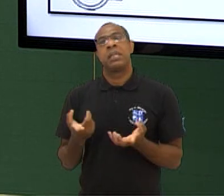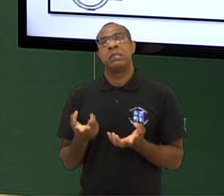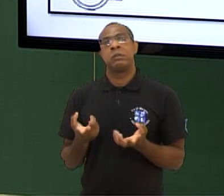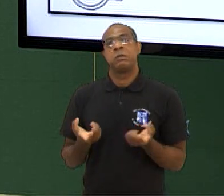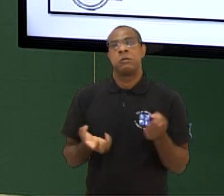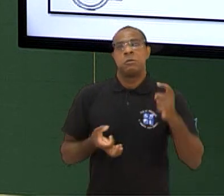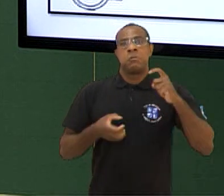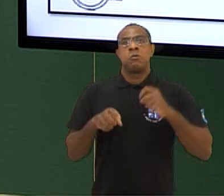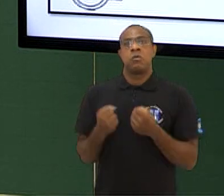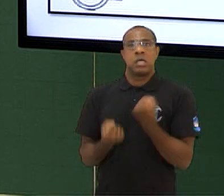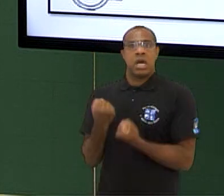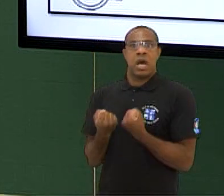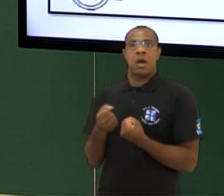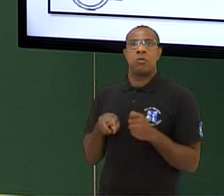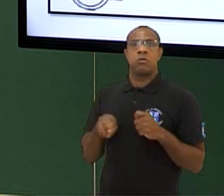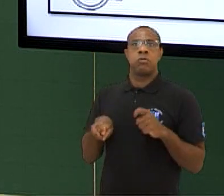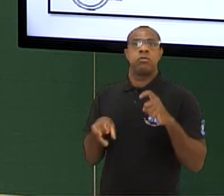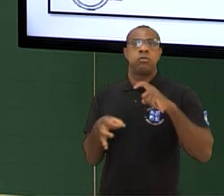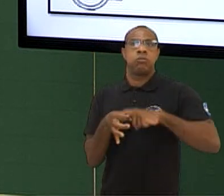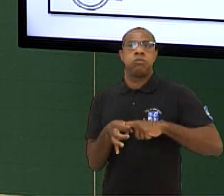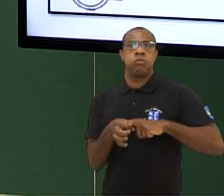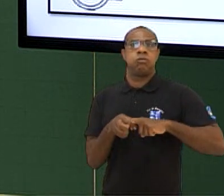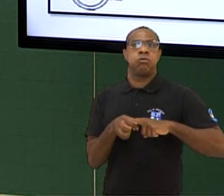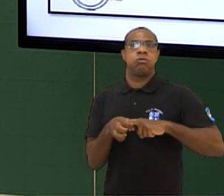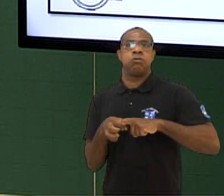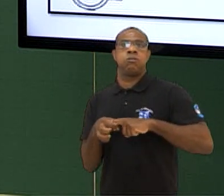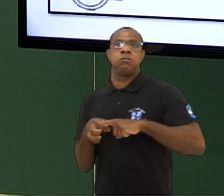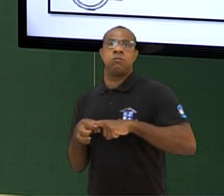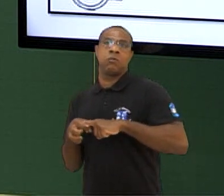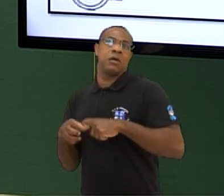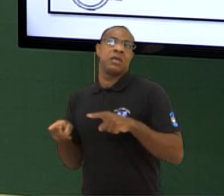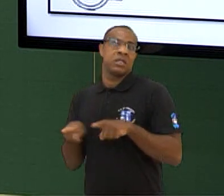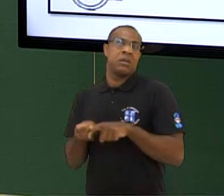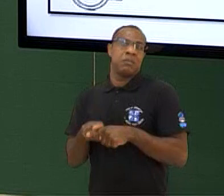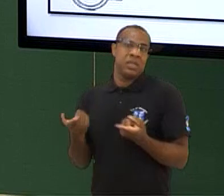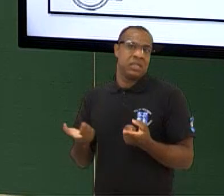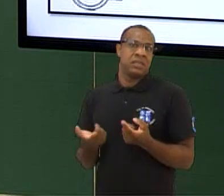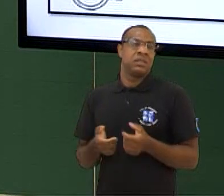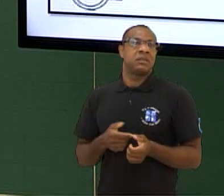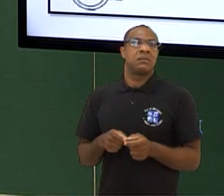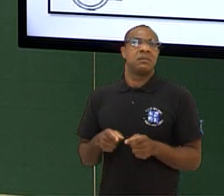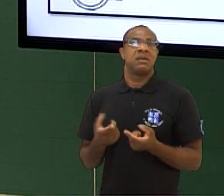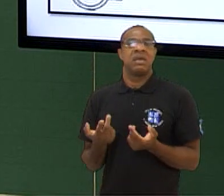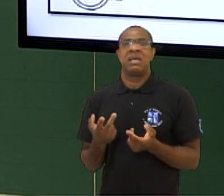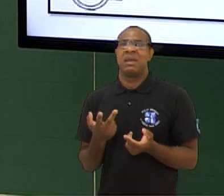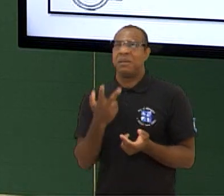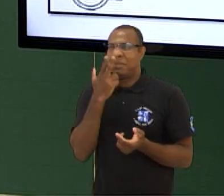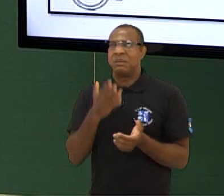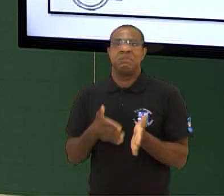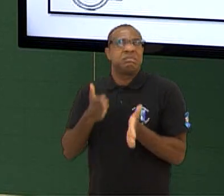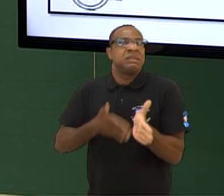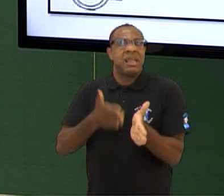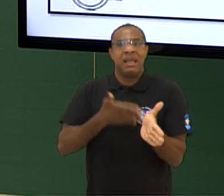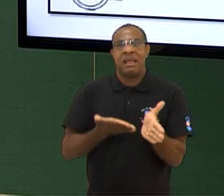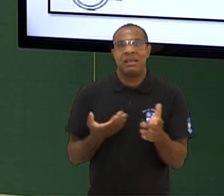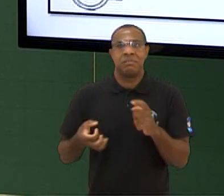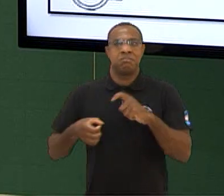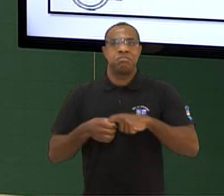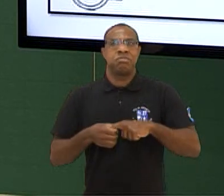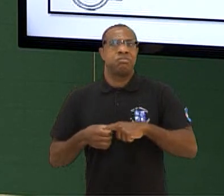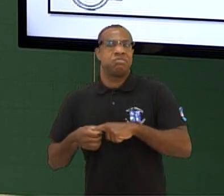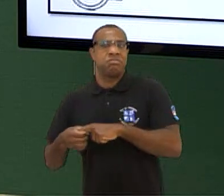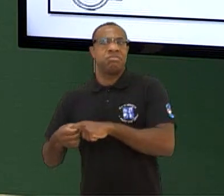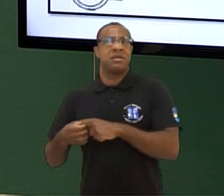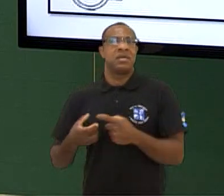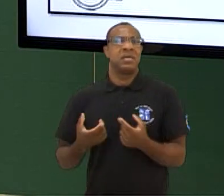uma quantidade, né, uma massa muito maior, por exemplo, esses bitrens, né, esses veículos que levam uma quantidade de massa